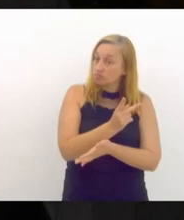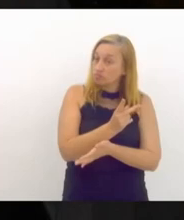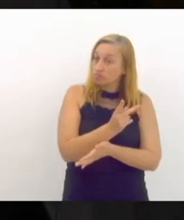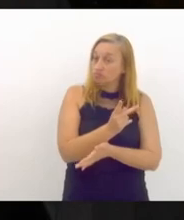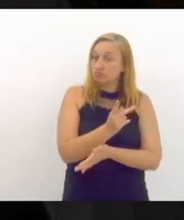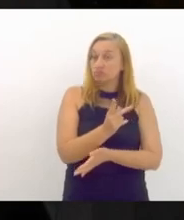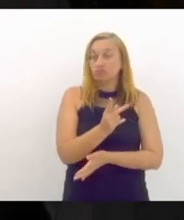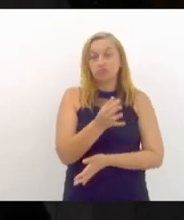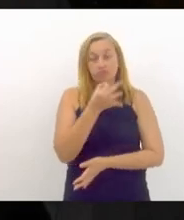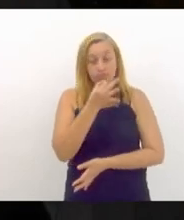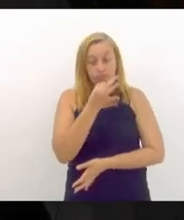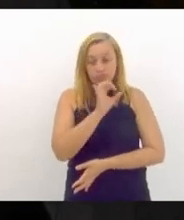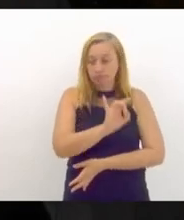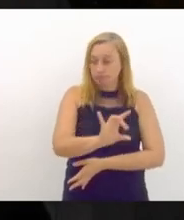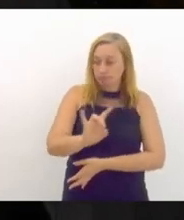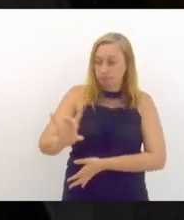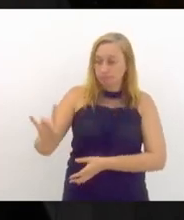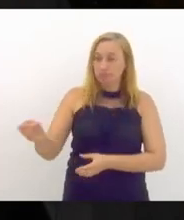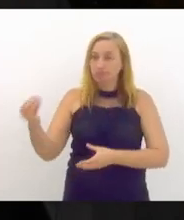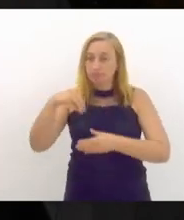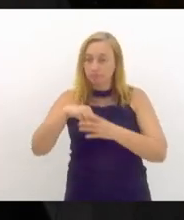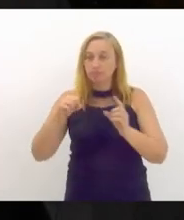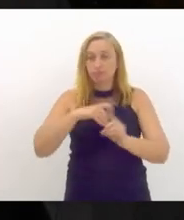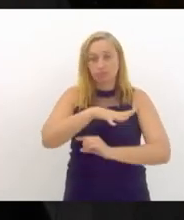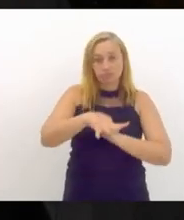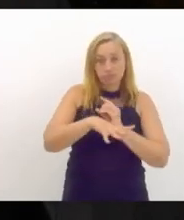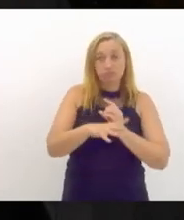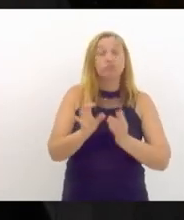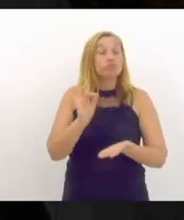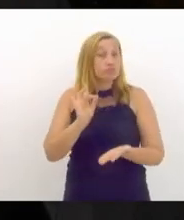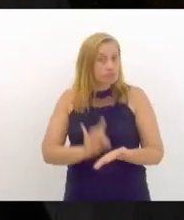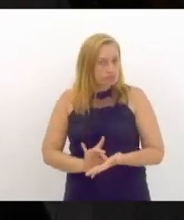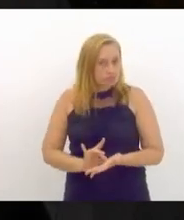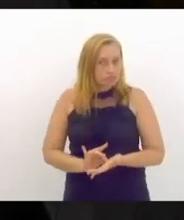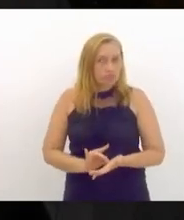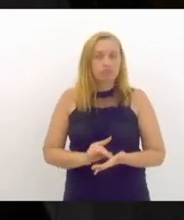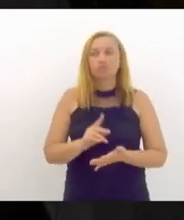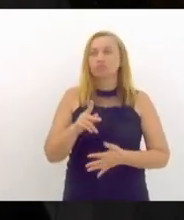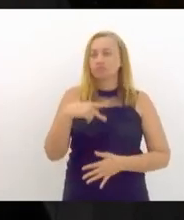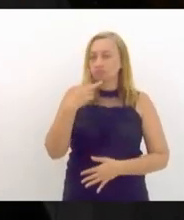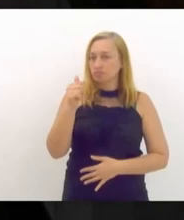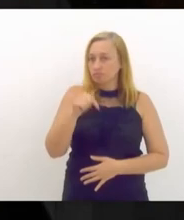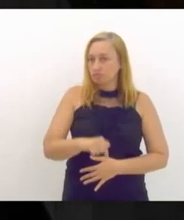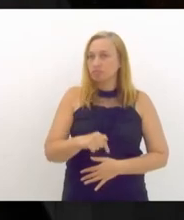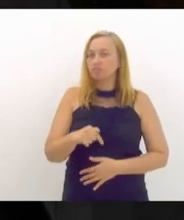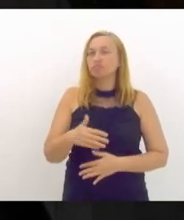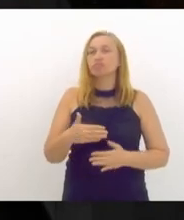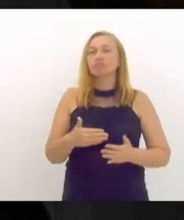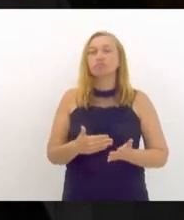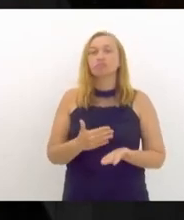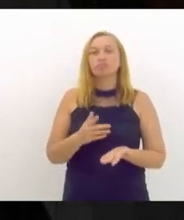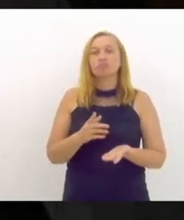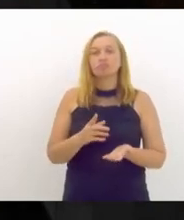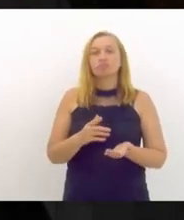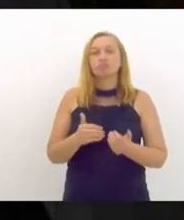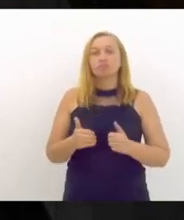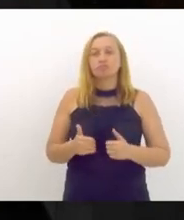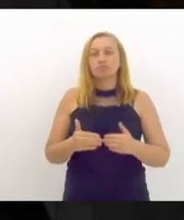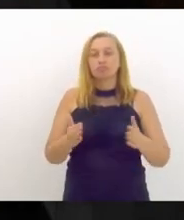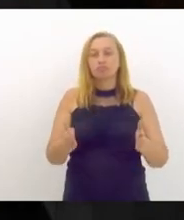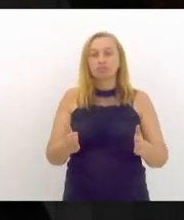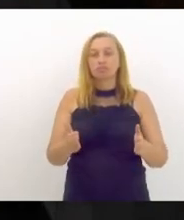em nossa sociedade. E, realmente, como aqui assinalei no expediente inicial,